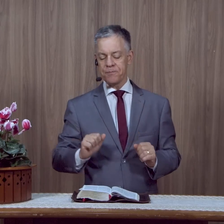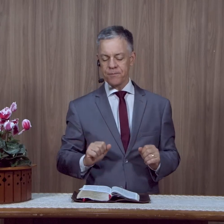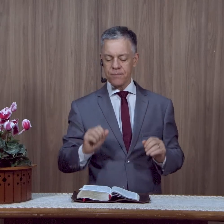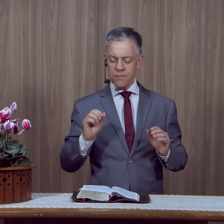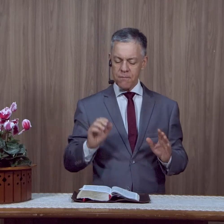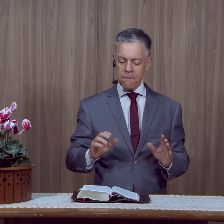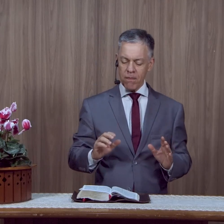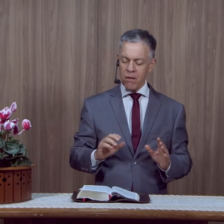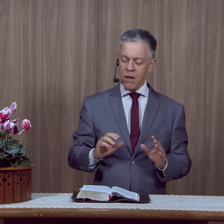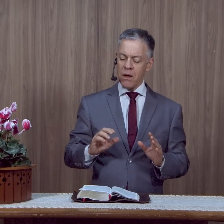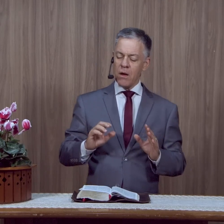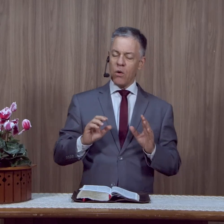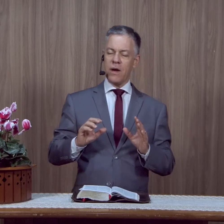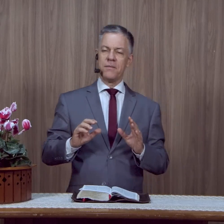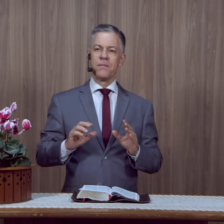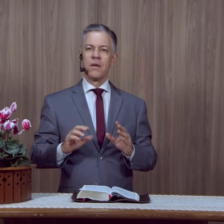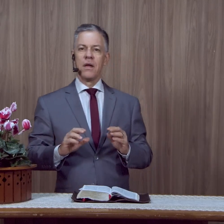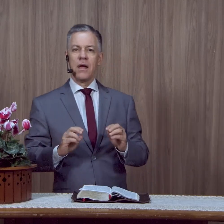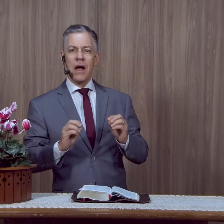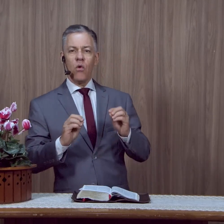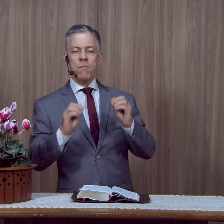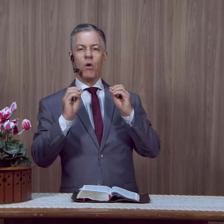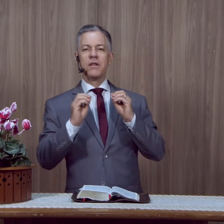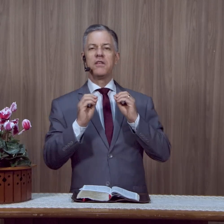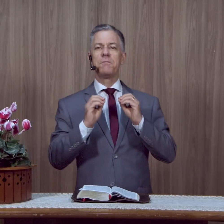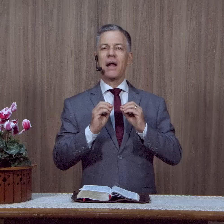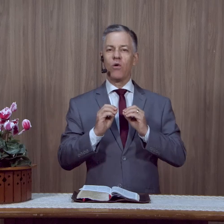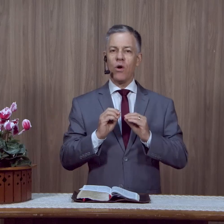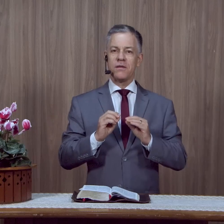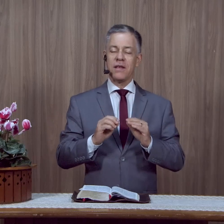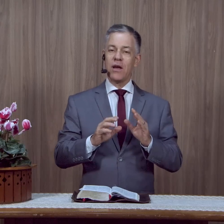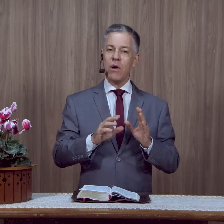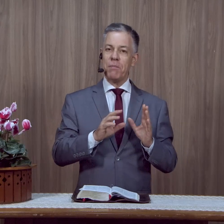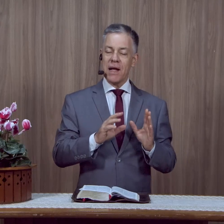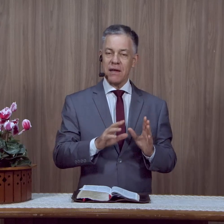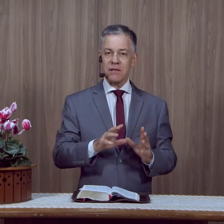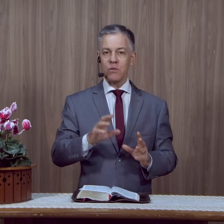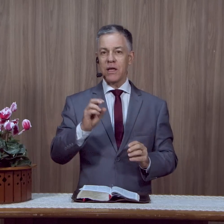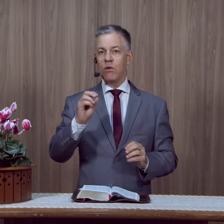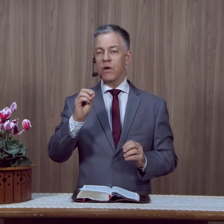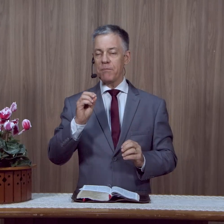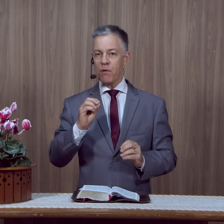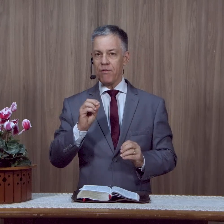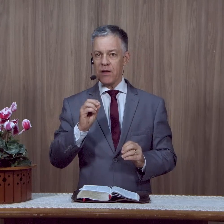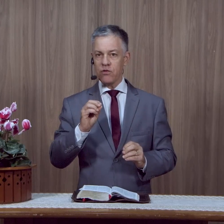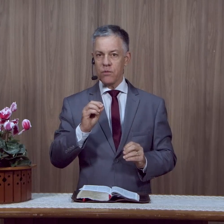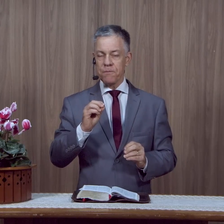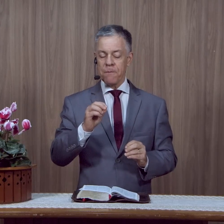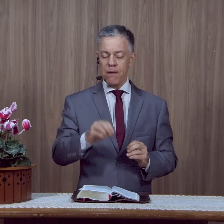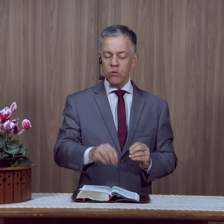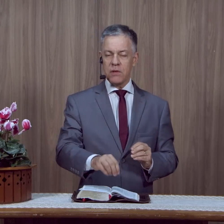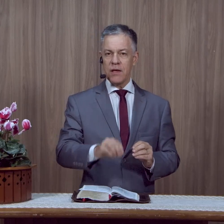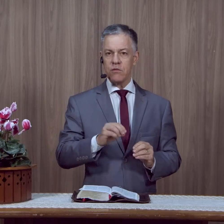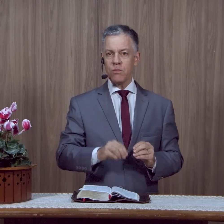credor. Ora, o importante para nós é uma aplicação daquilo que é